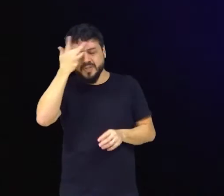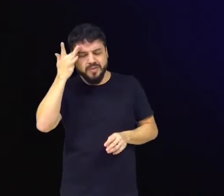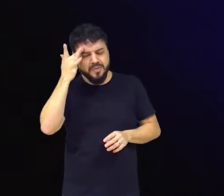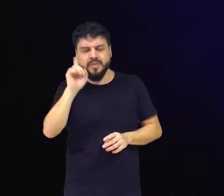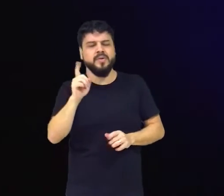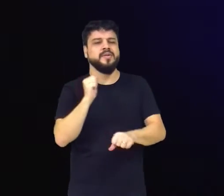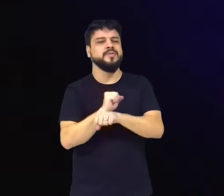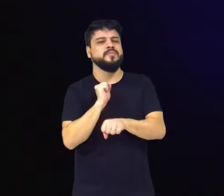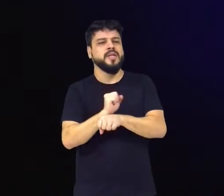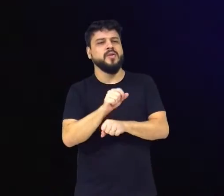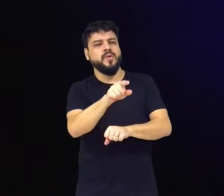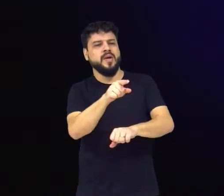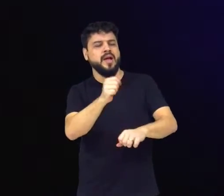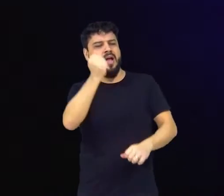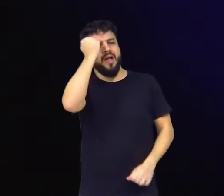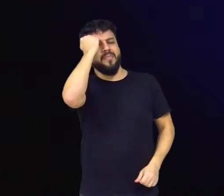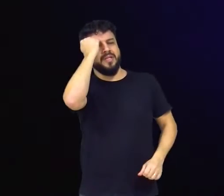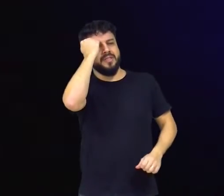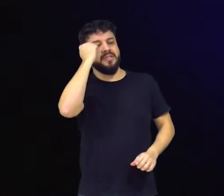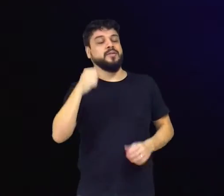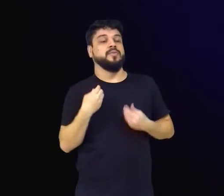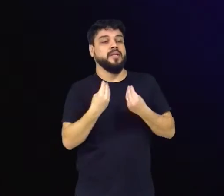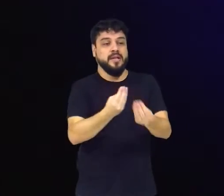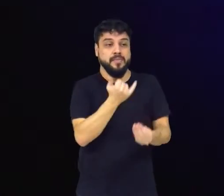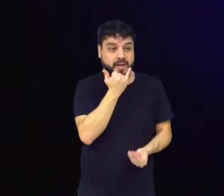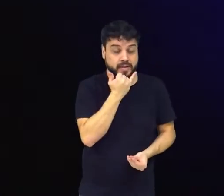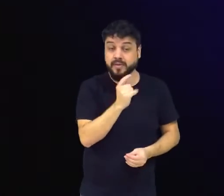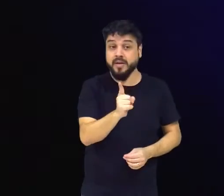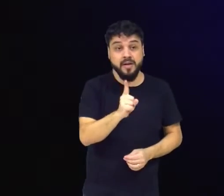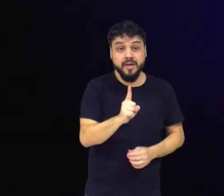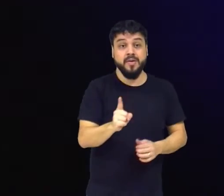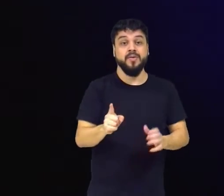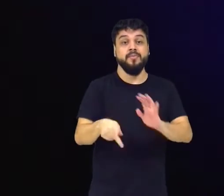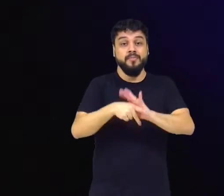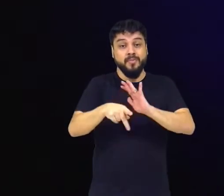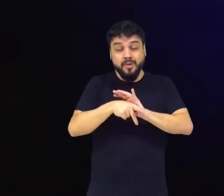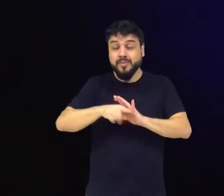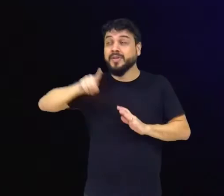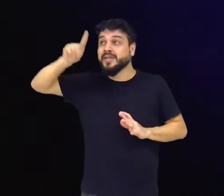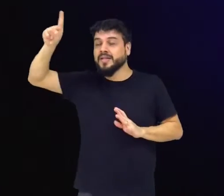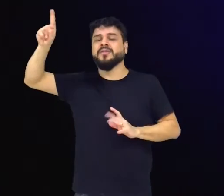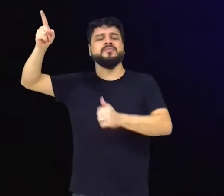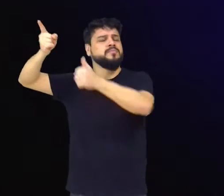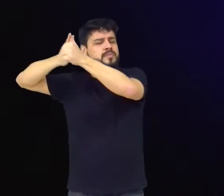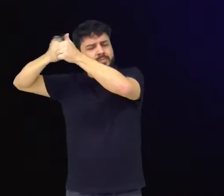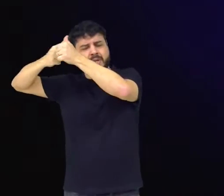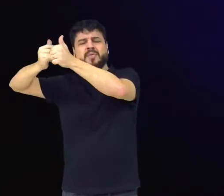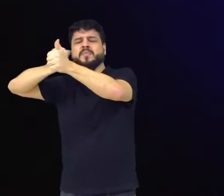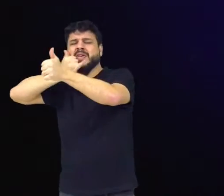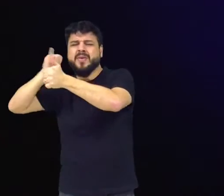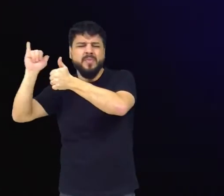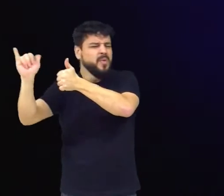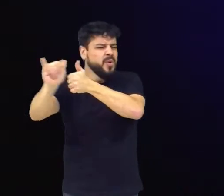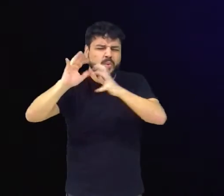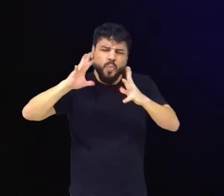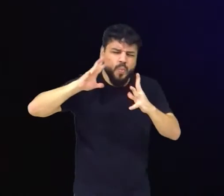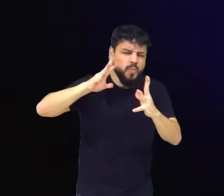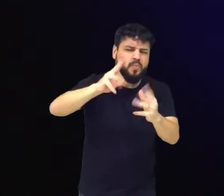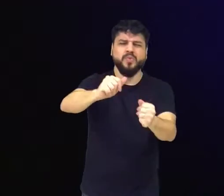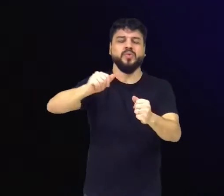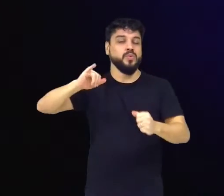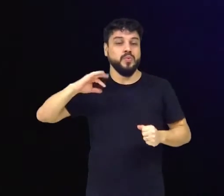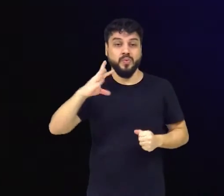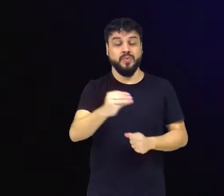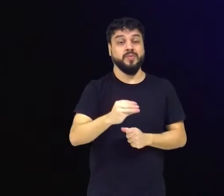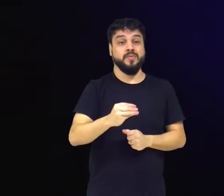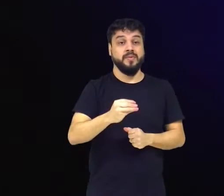primeiro o arrependimento para liberar o seu perdão, mas o liberou de antemão, pois sabia que o homem era incapaz